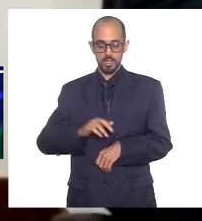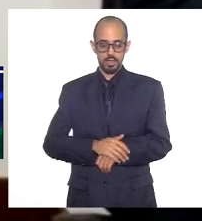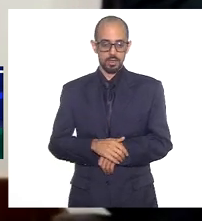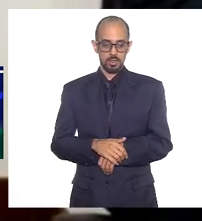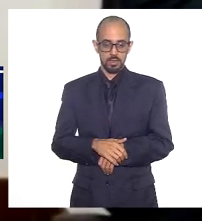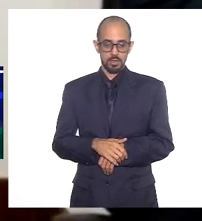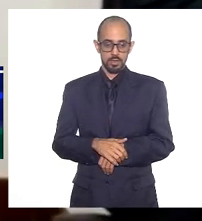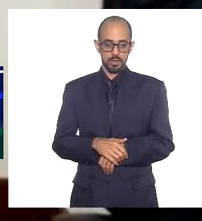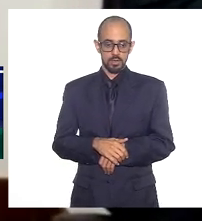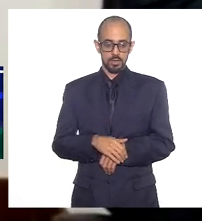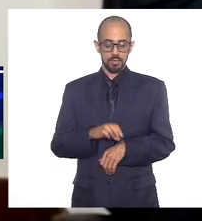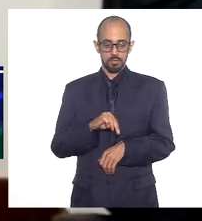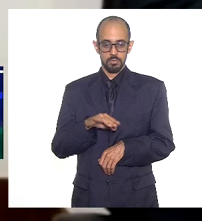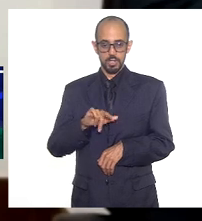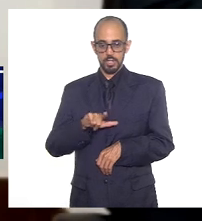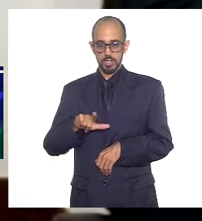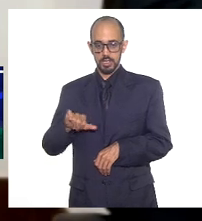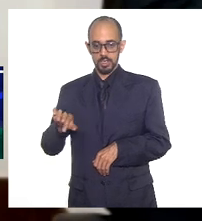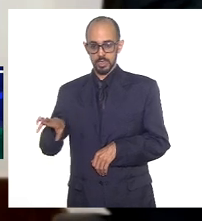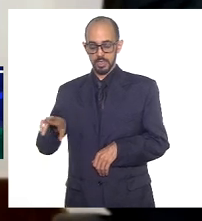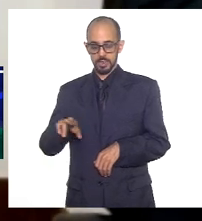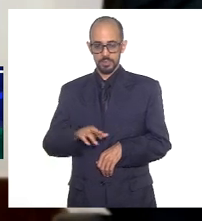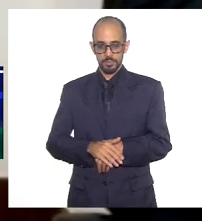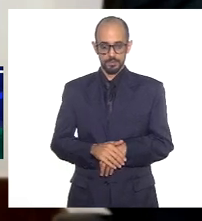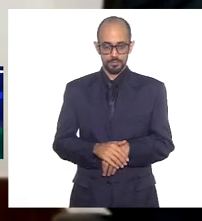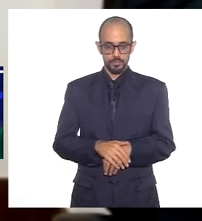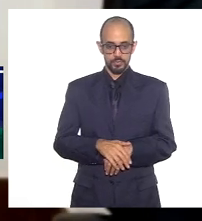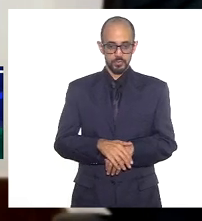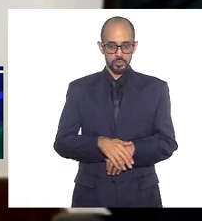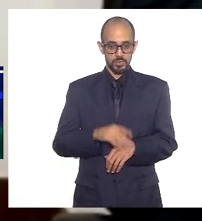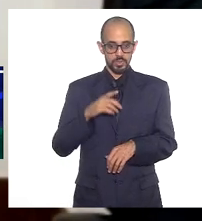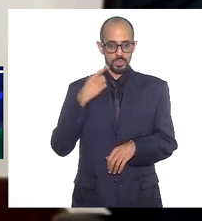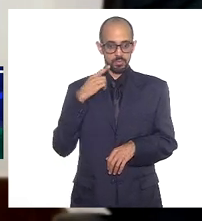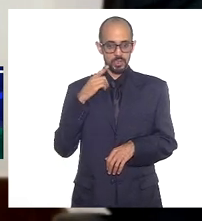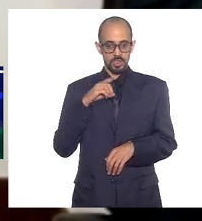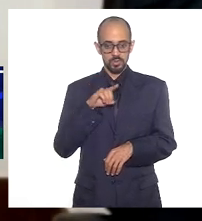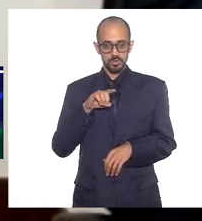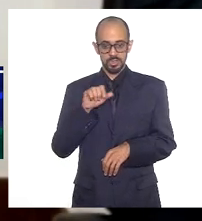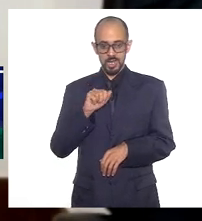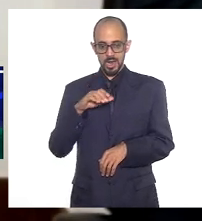deputado Marcos Miller deputado Renato Zaca